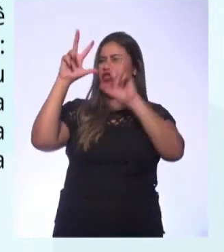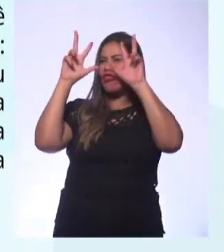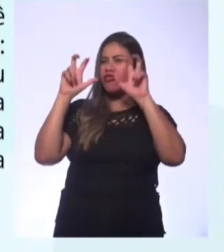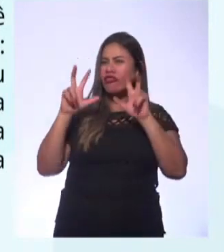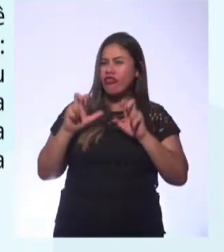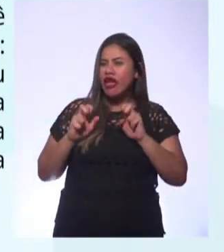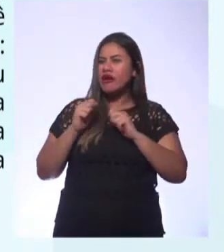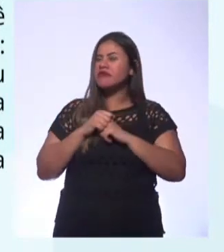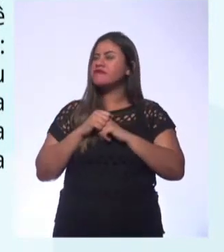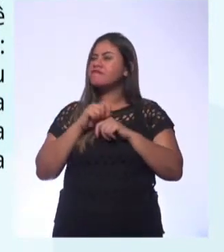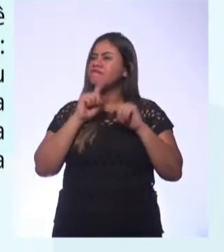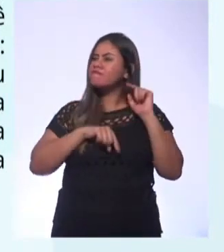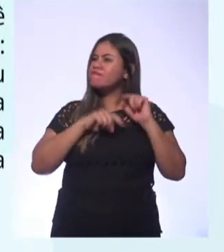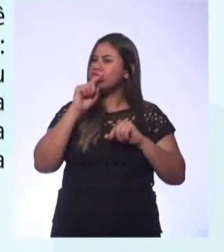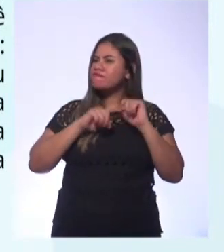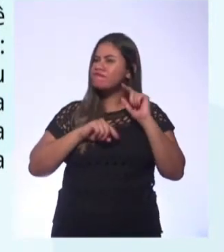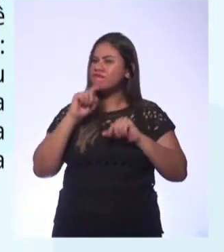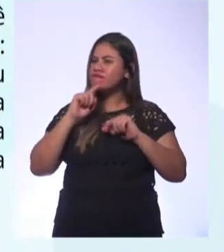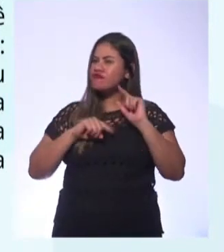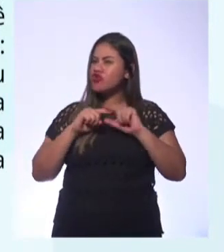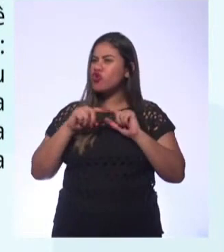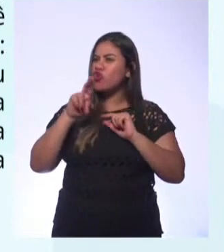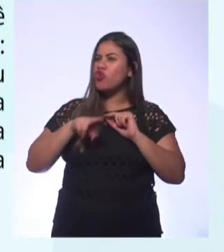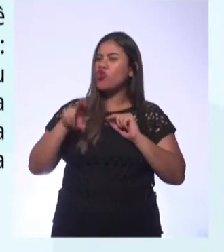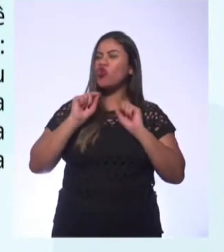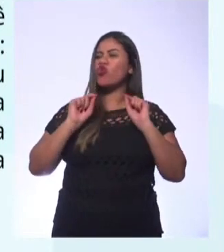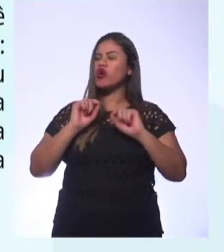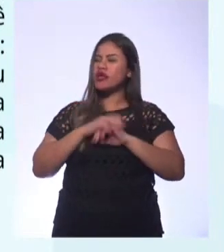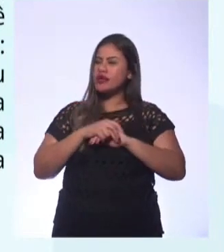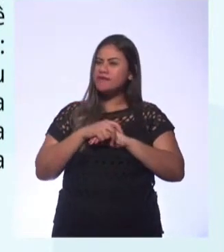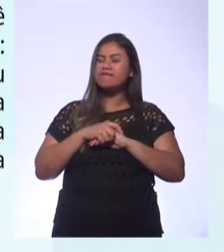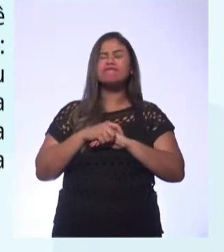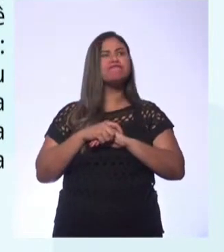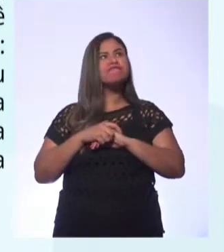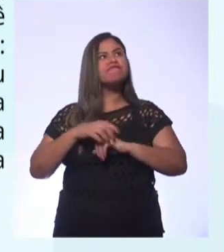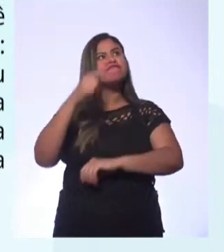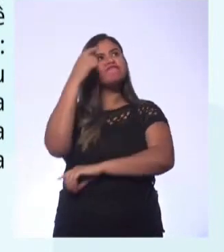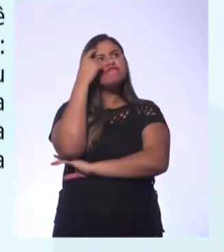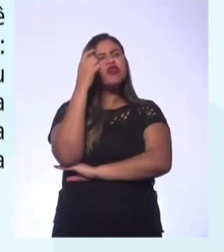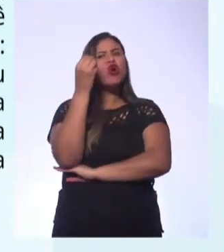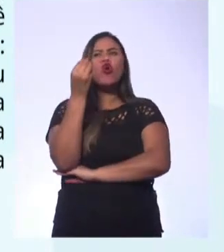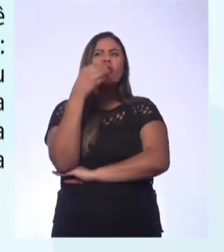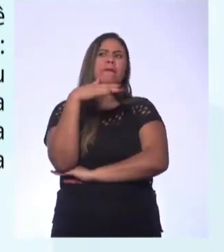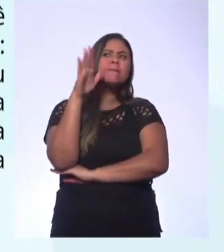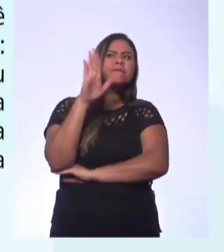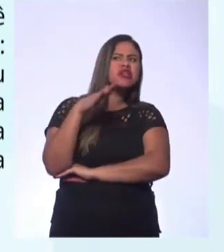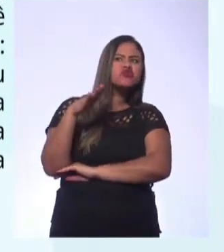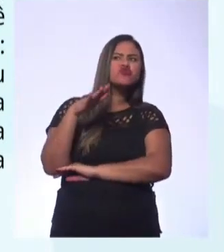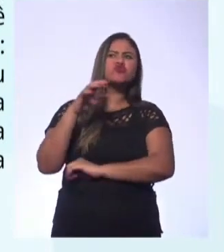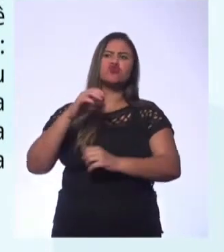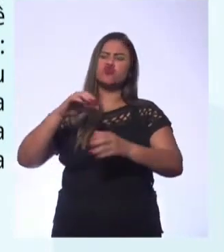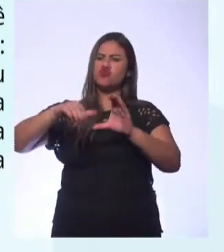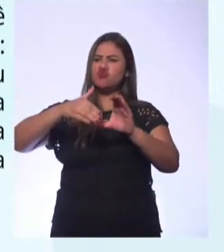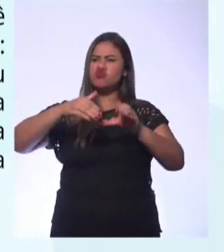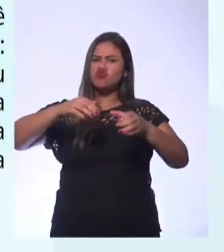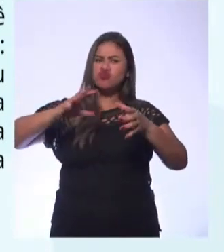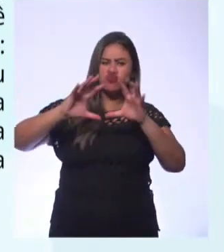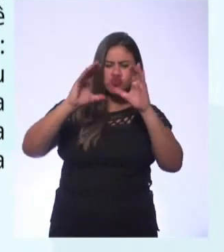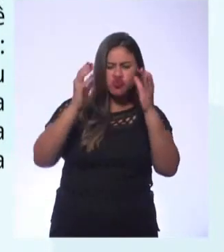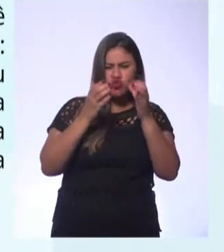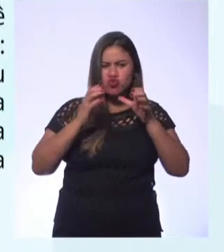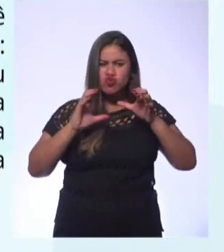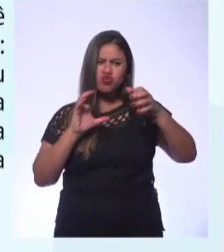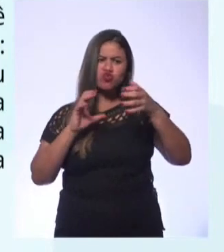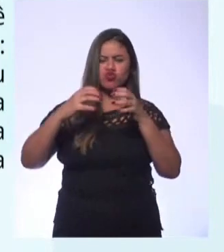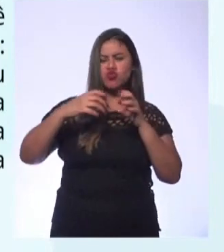na materialidade, né, que material que você vai usar, a forma, conteúdo, né, que forma? Vai ser pintura, vai ser escultura, vai ser desenho? Como que você vai